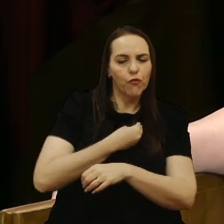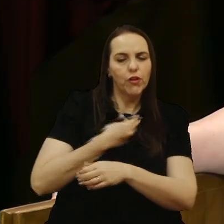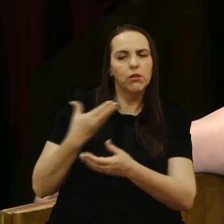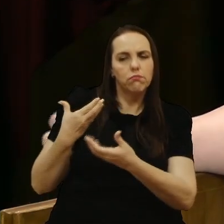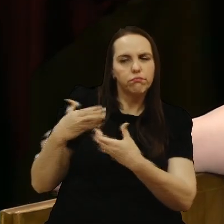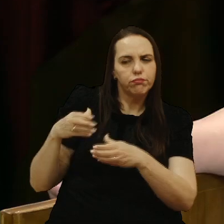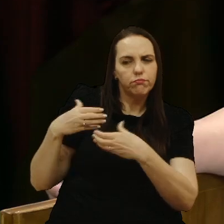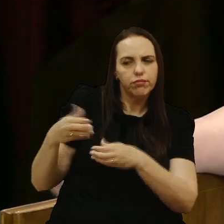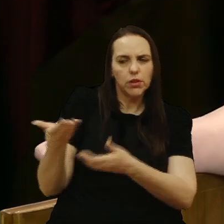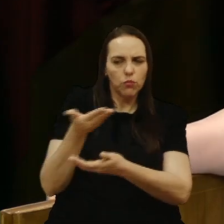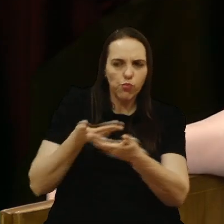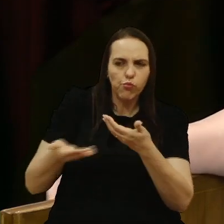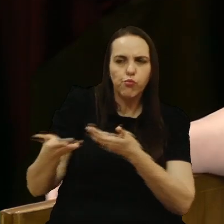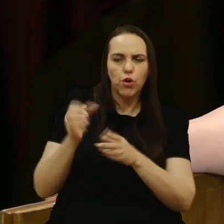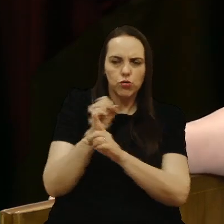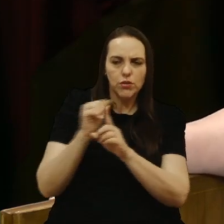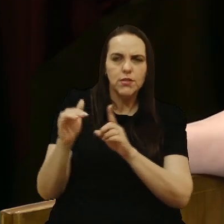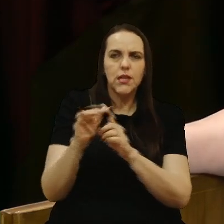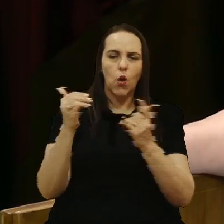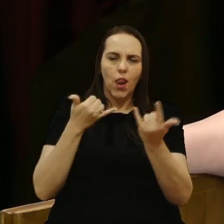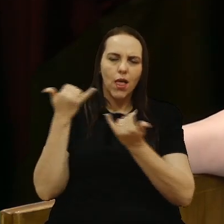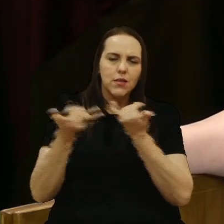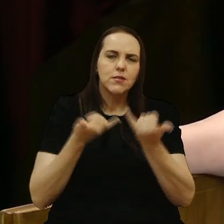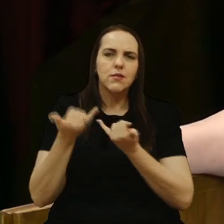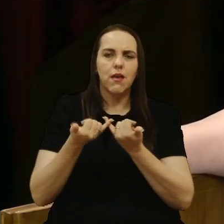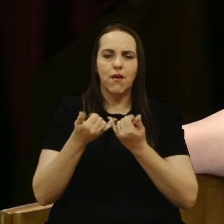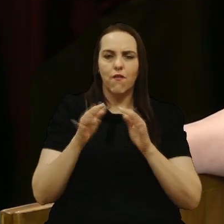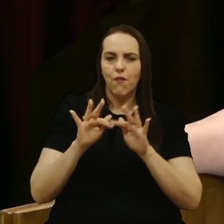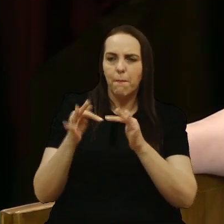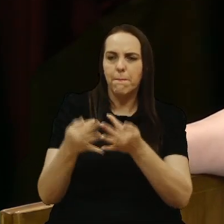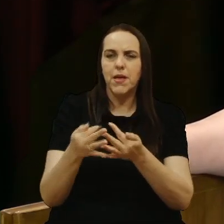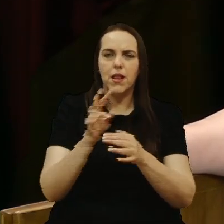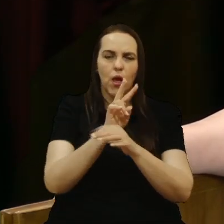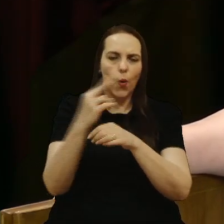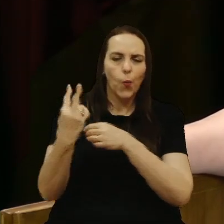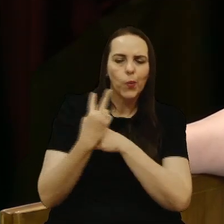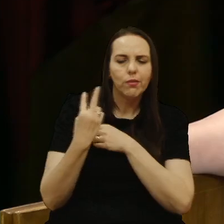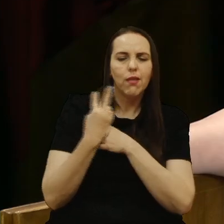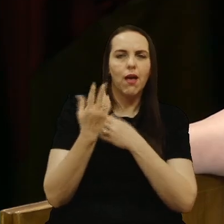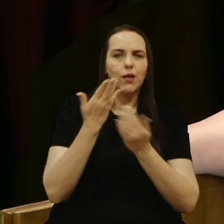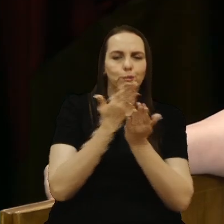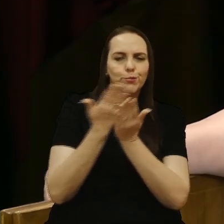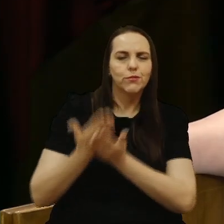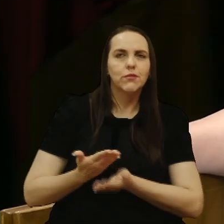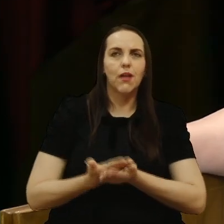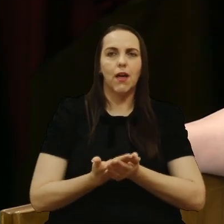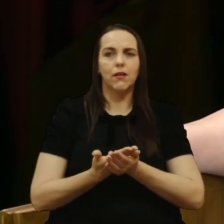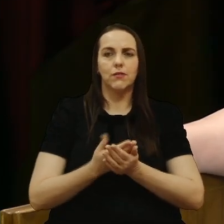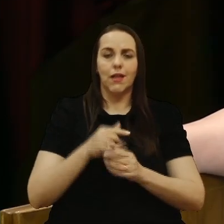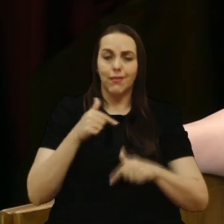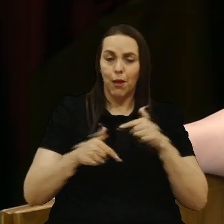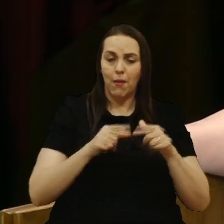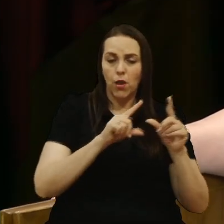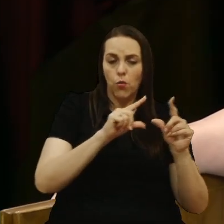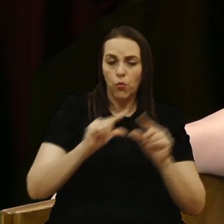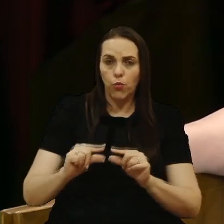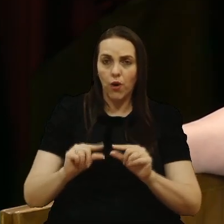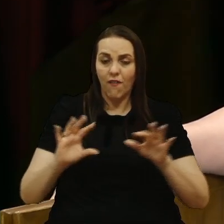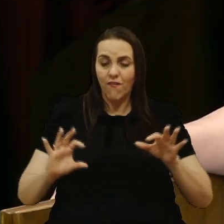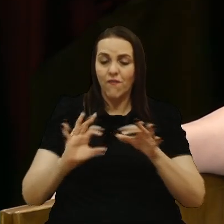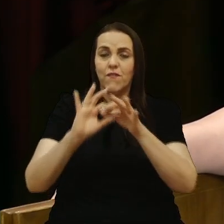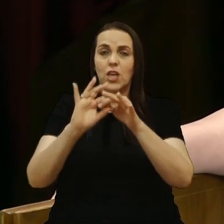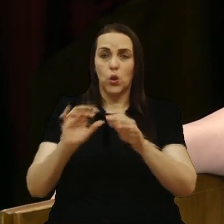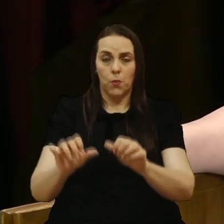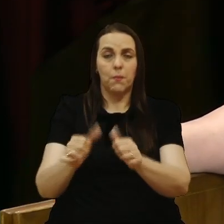para estar com a família, estudar, cuidar de si mesmo. Uma jornada menor fortalece os vínculos humanos e melhora a sociedade como